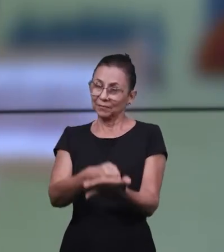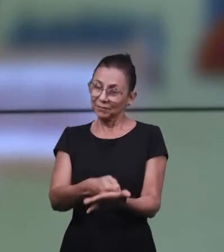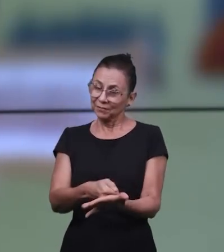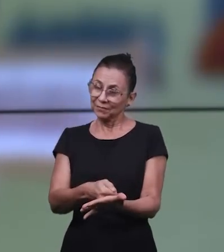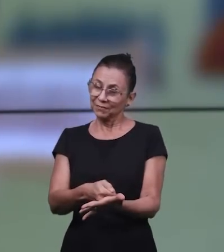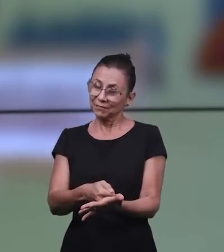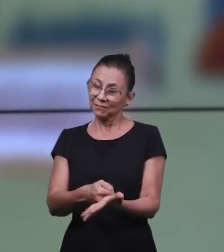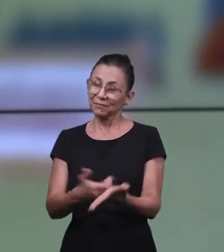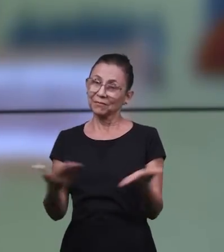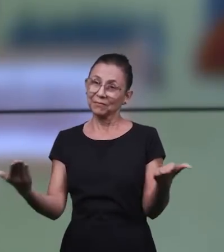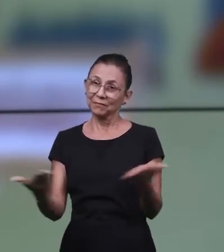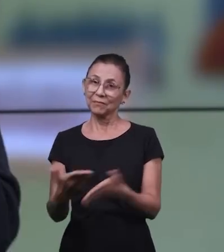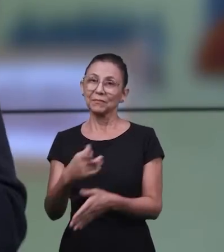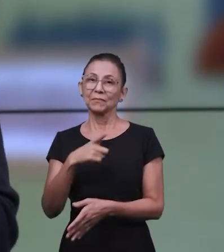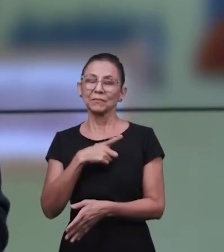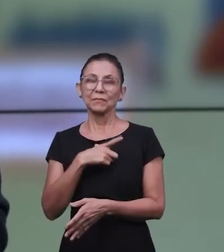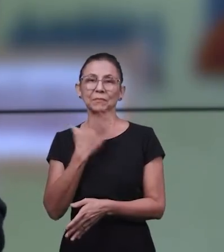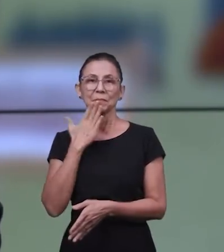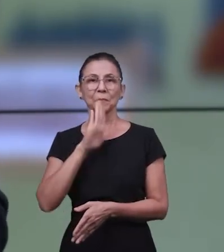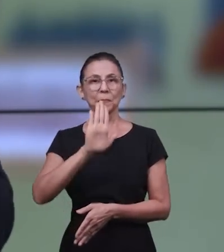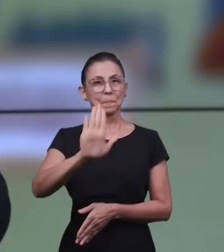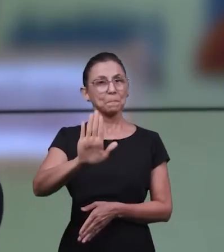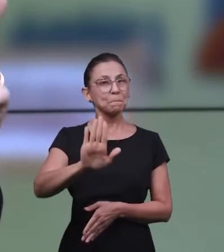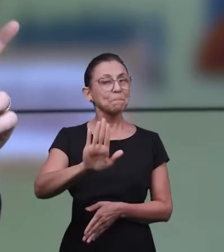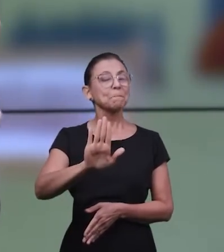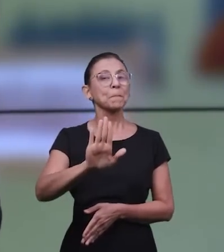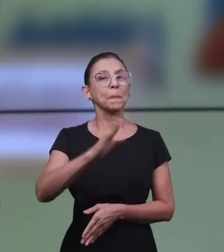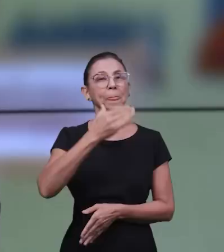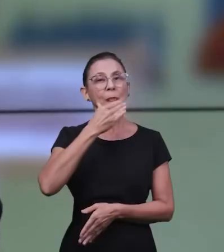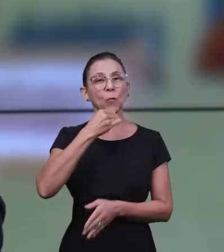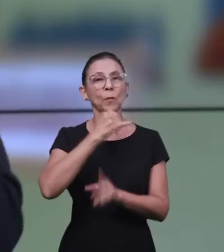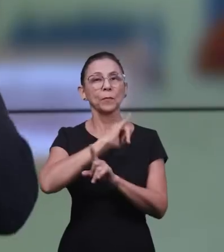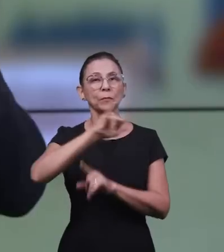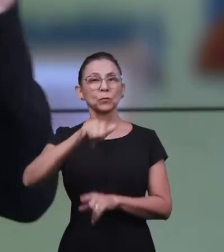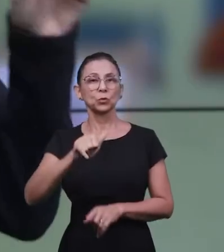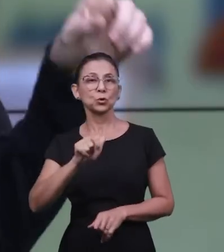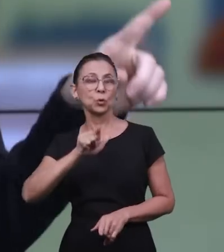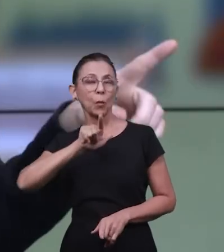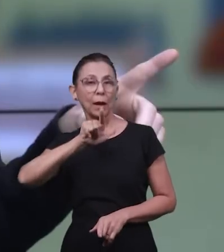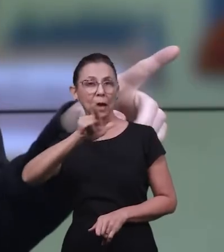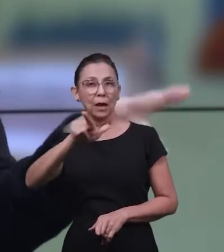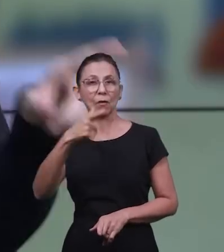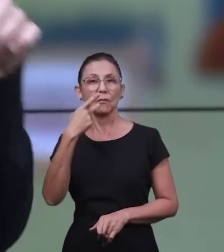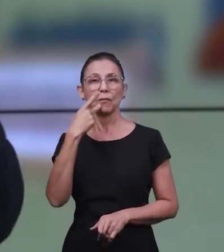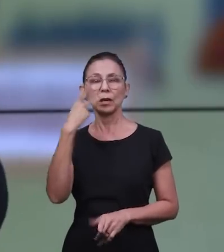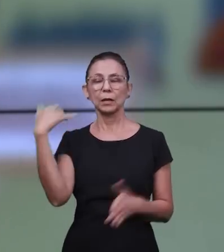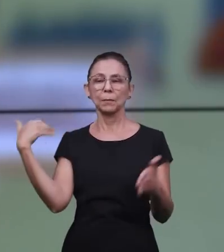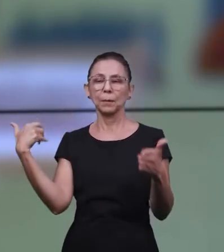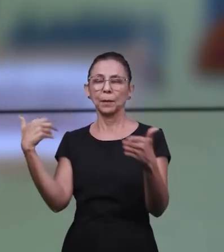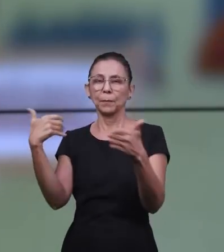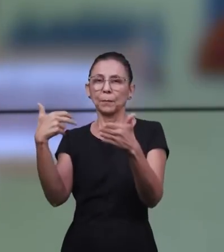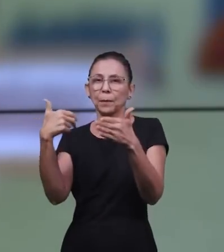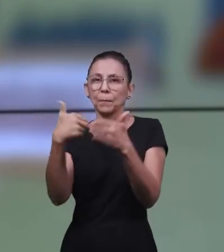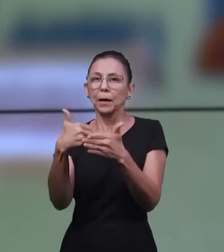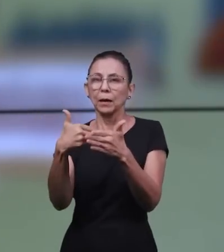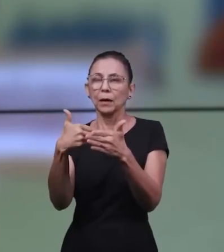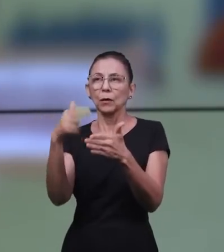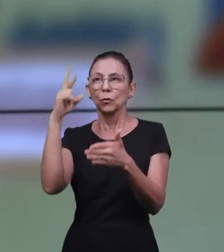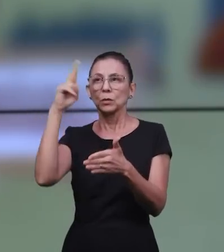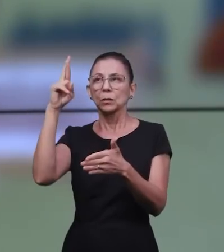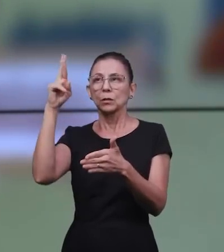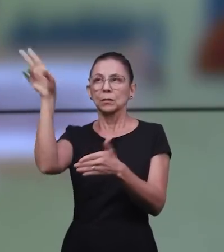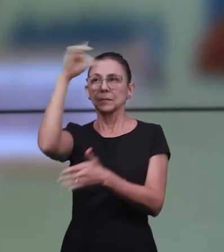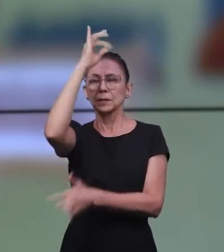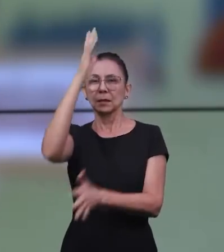uma promessa também sobre a vida de vocês. O profeta Joel diz que nos últimos dias o Senhor derramaria do seu